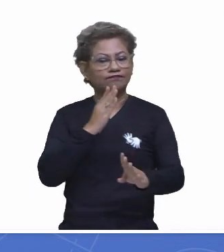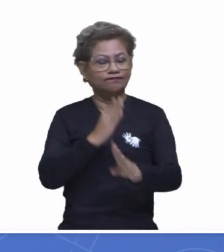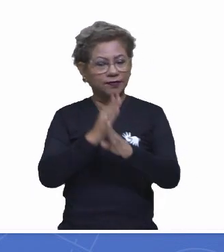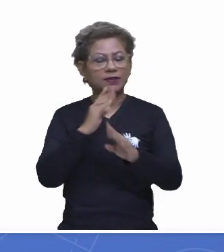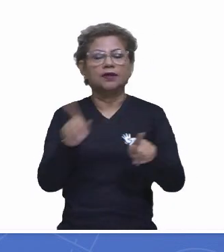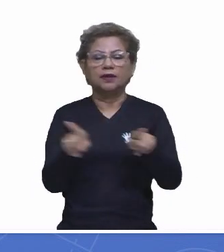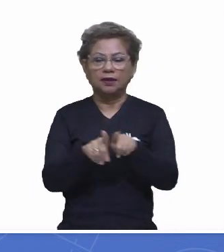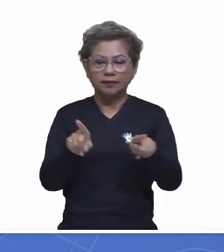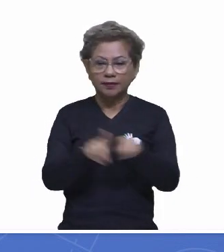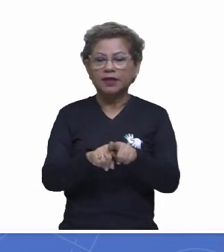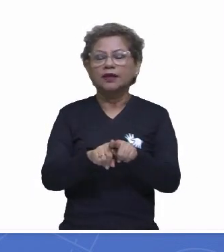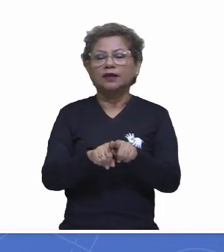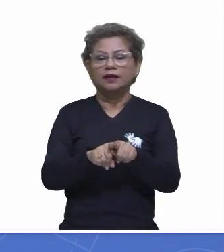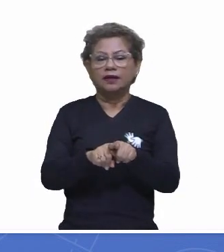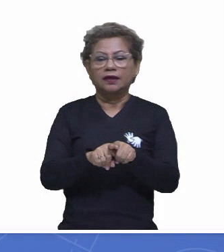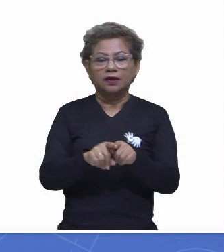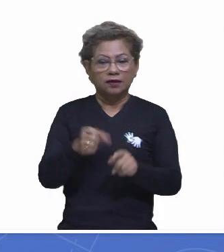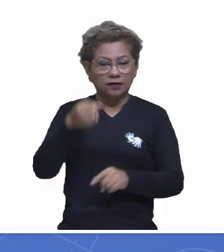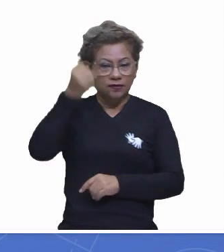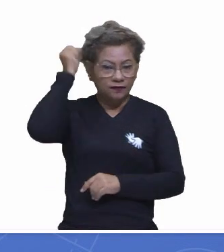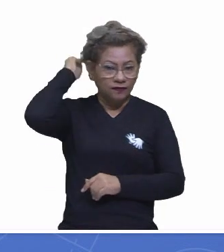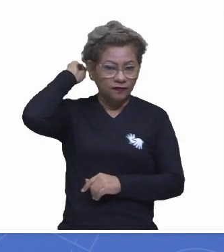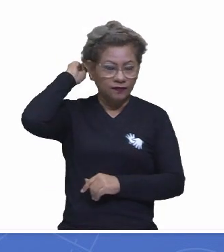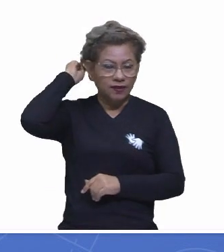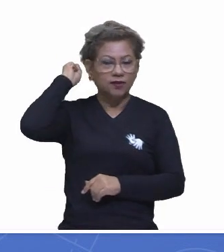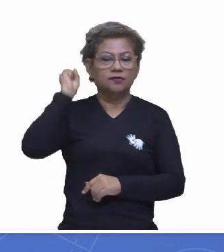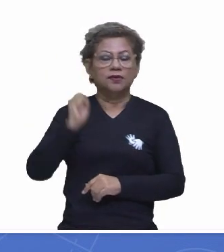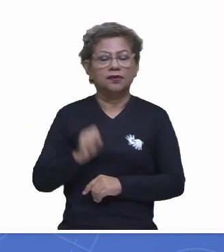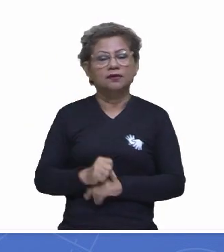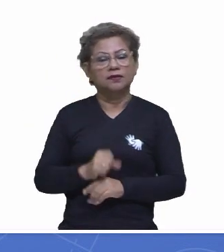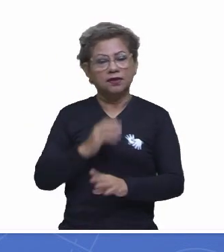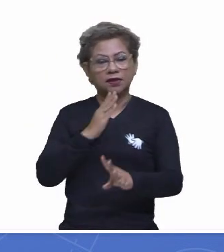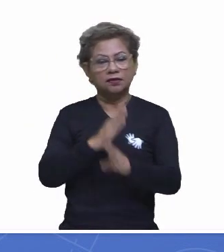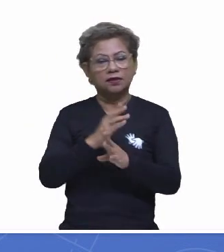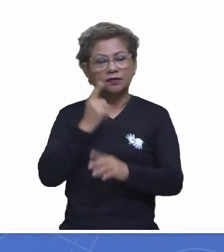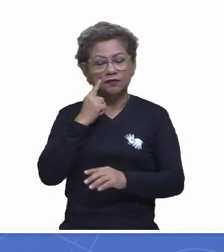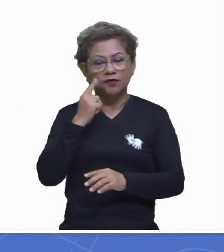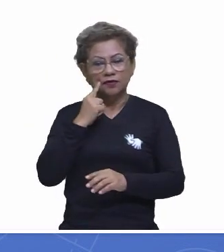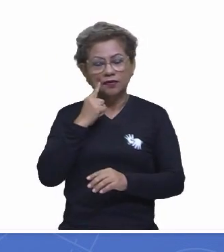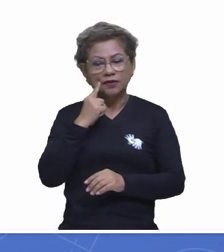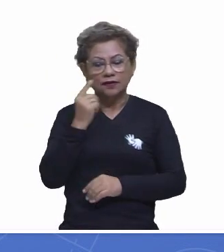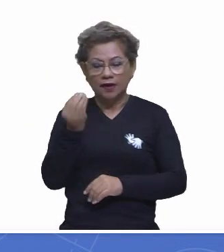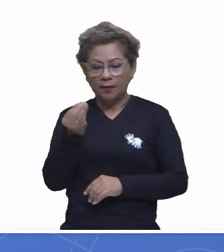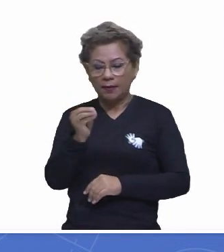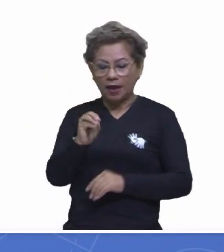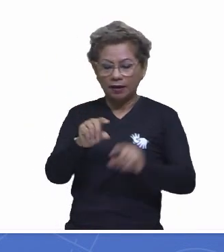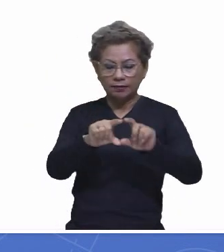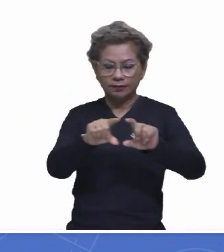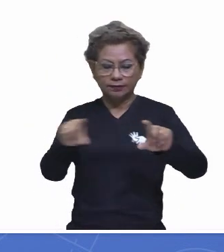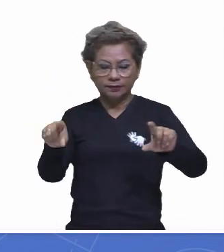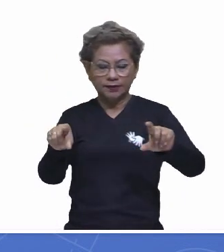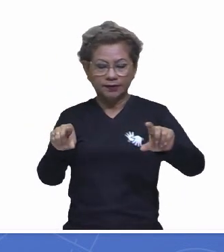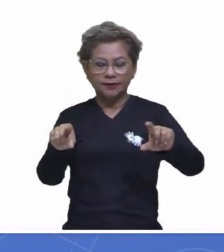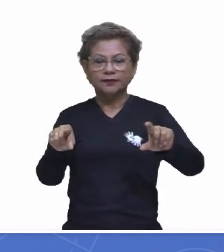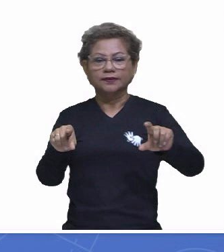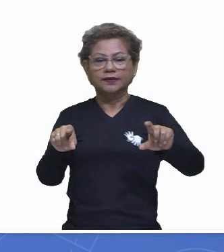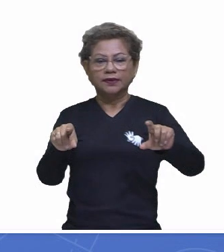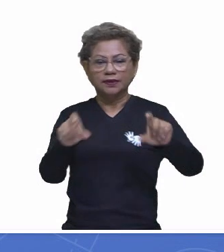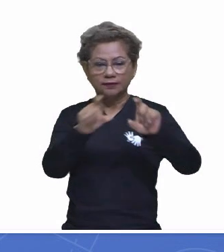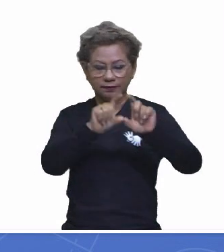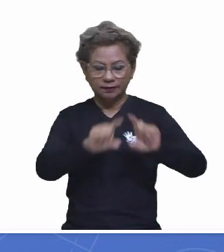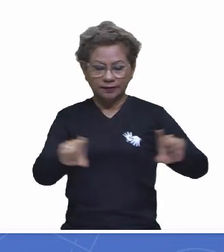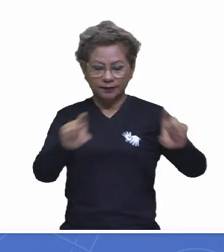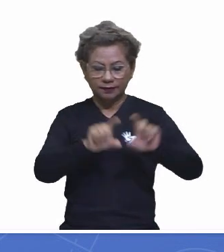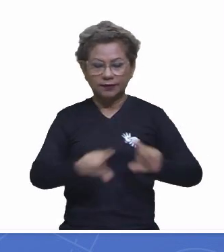vestibulares esse tipo de questão. Complete as frases abaixo passando o verbo em parênteses para o past continuous. Em seguida, destaque a